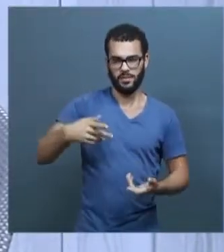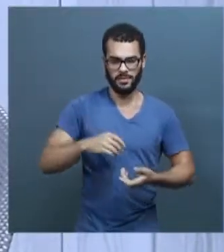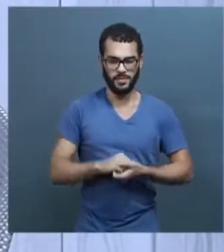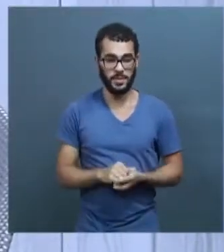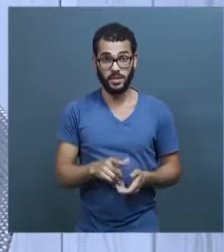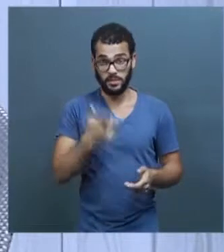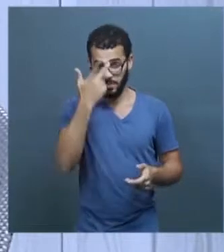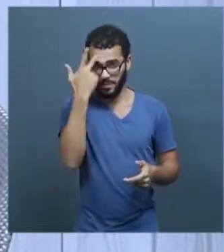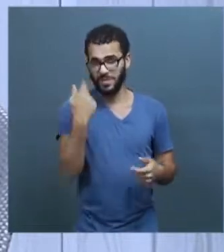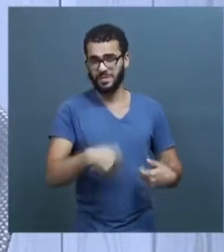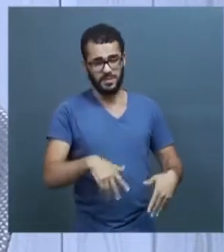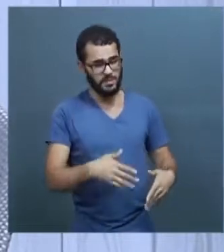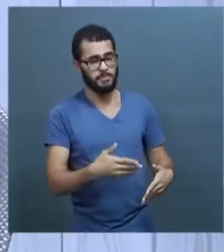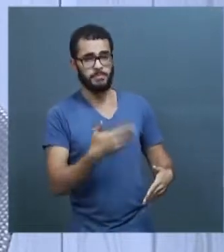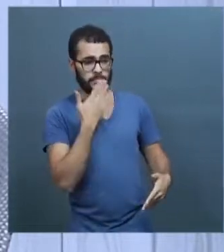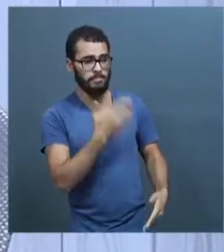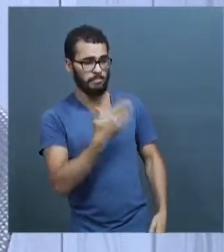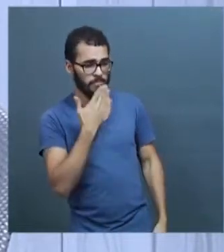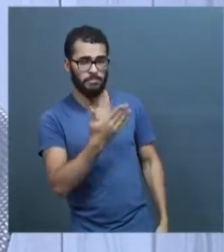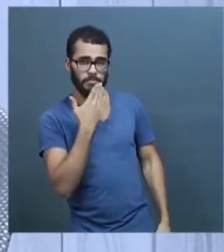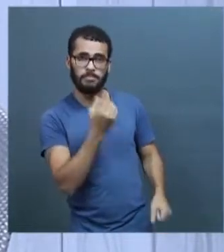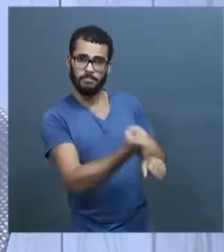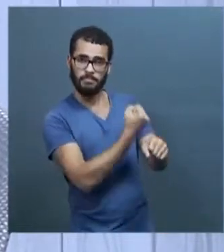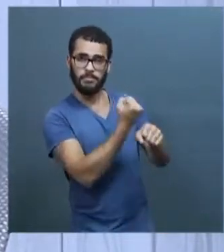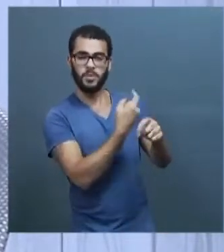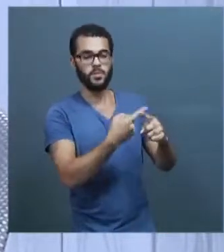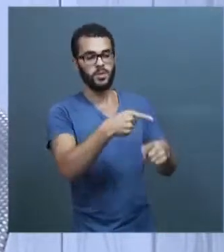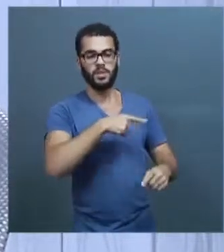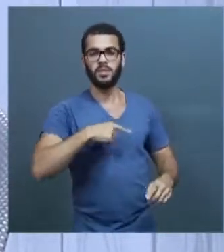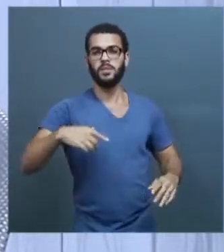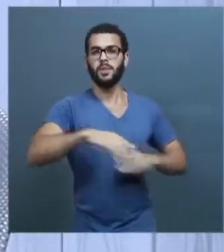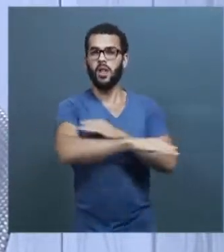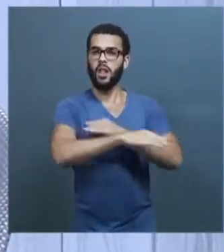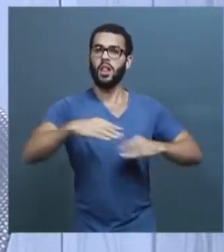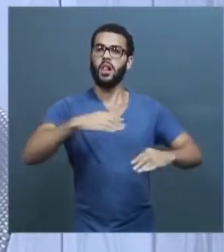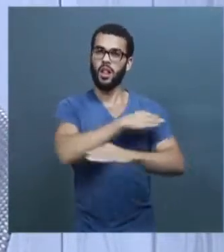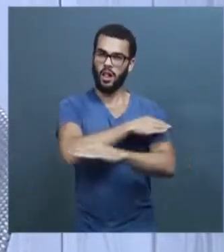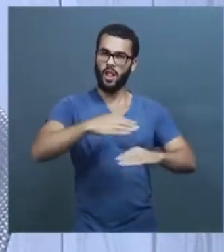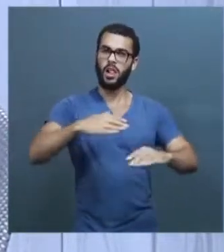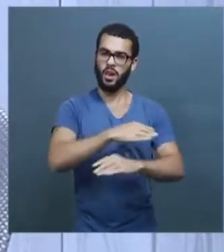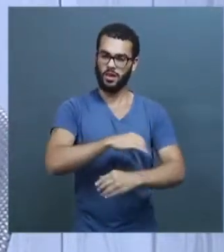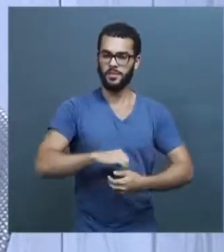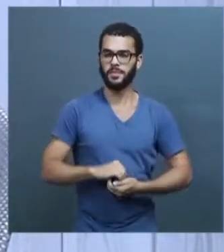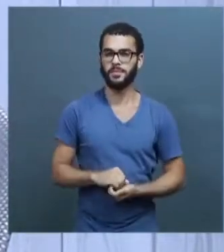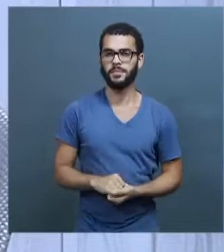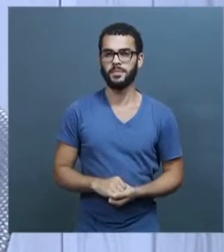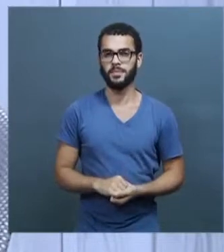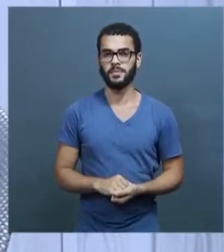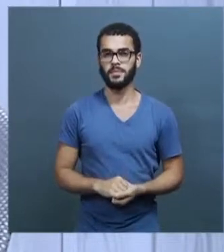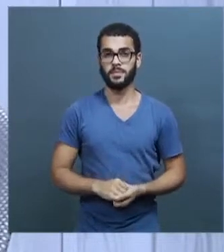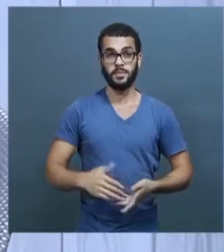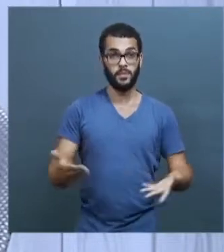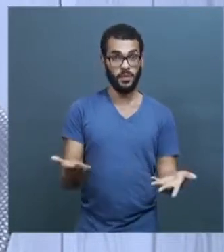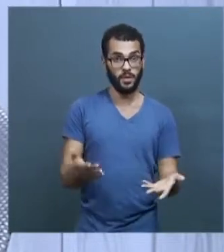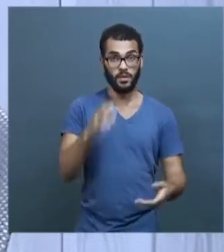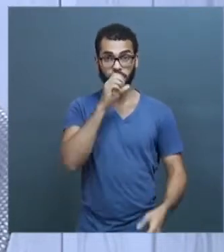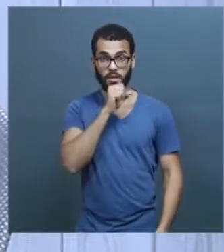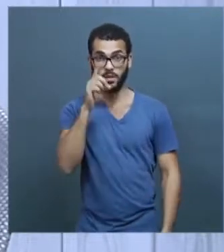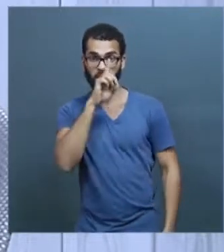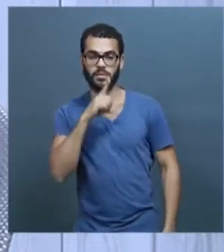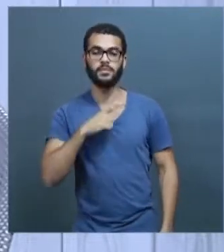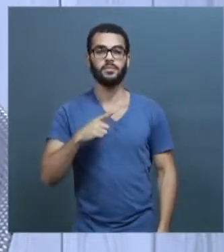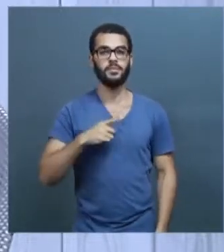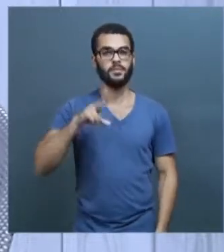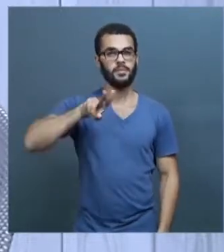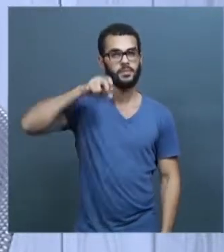é um local de grande movimento. Agora, mudando de assunto, neste fim de semana tem vestibular aqui na UFO.